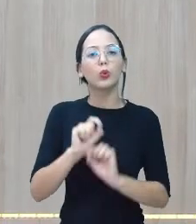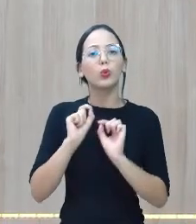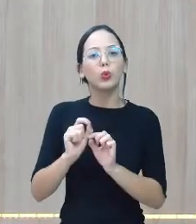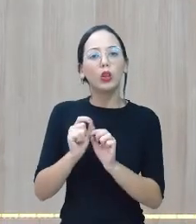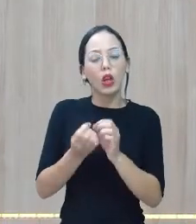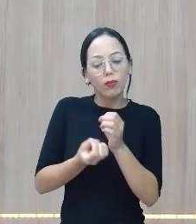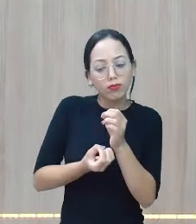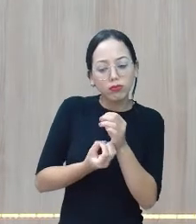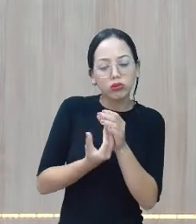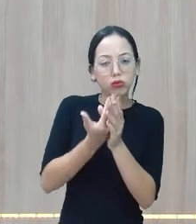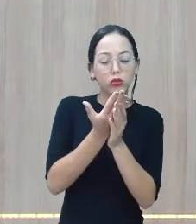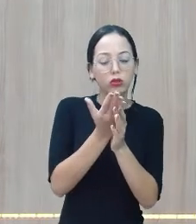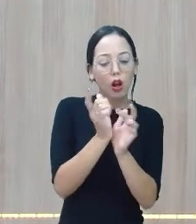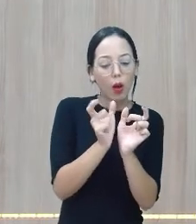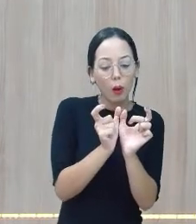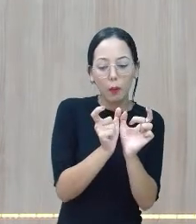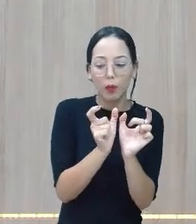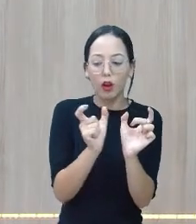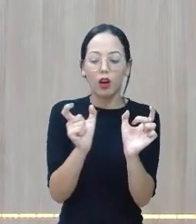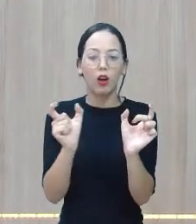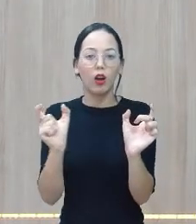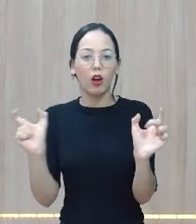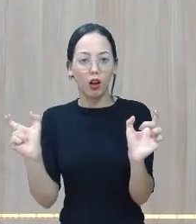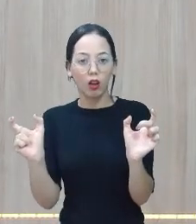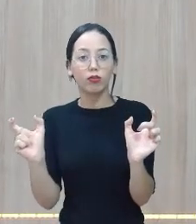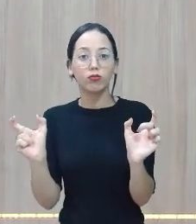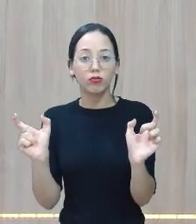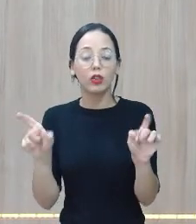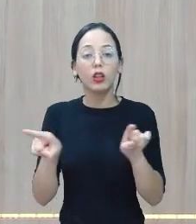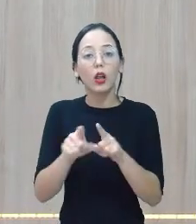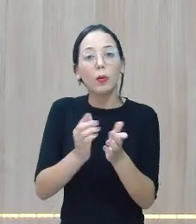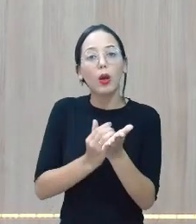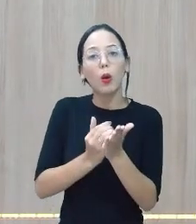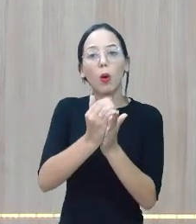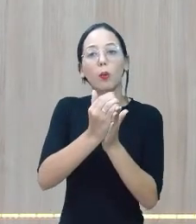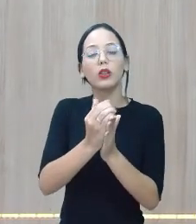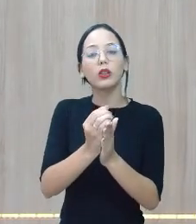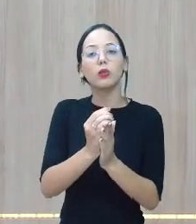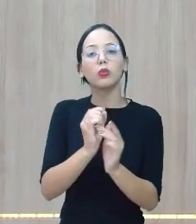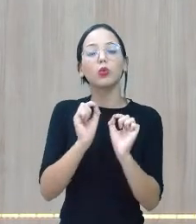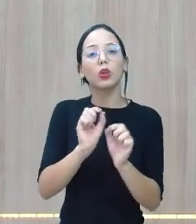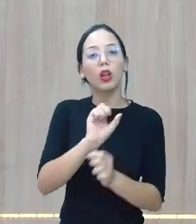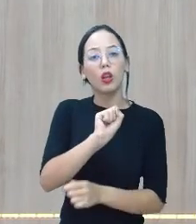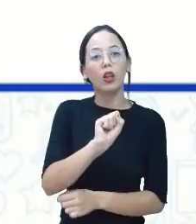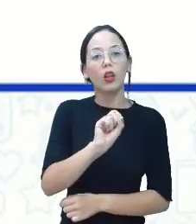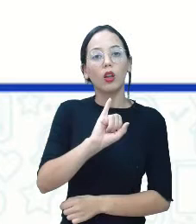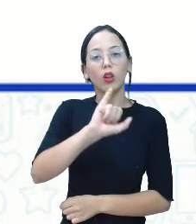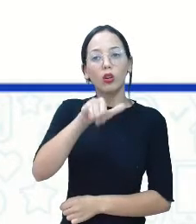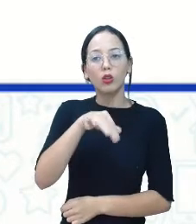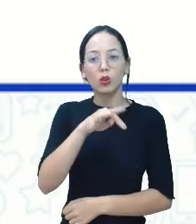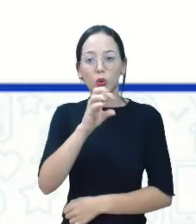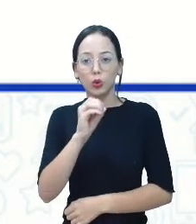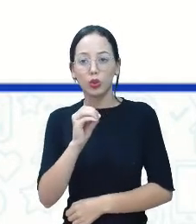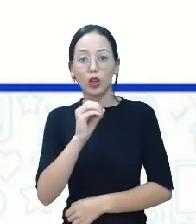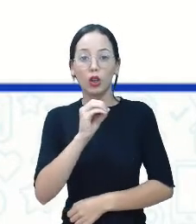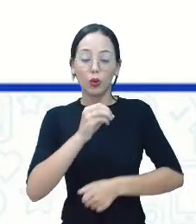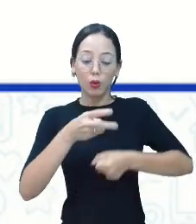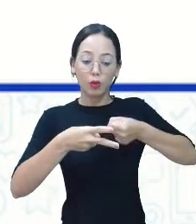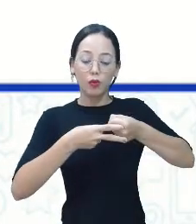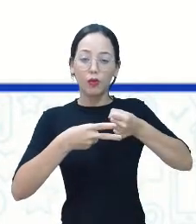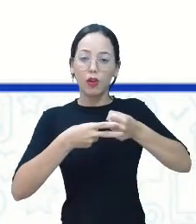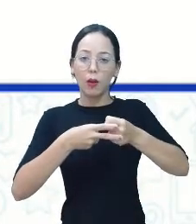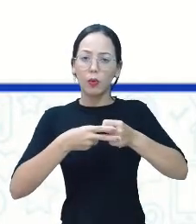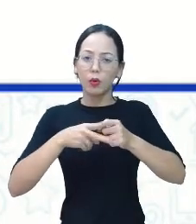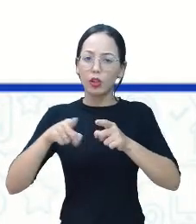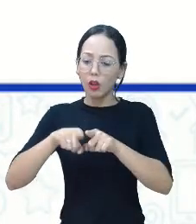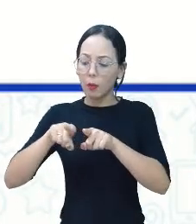uma frase, uma oração, iniciamos com o sujeito, mais o verbo e o complemento.